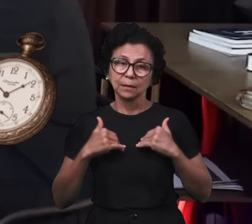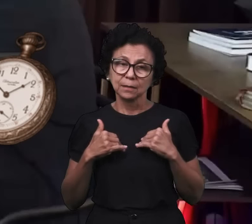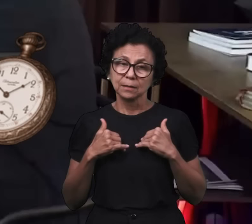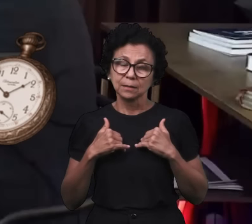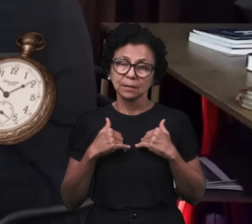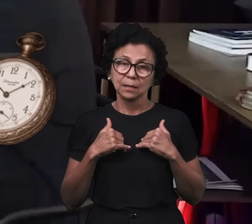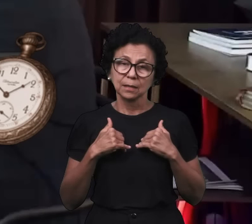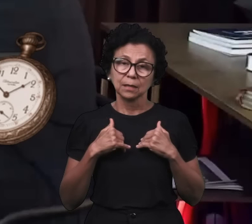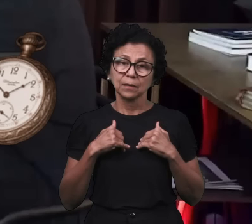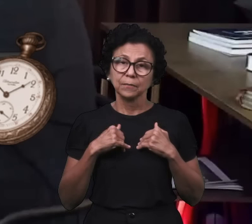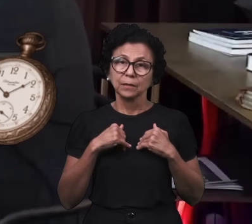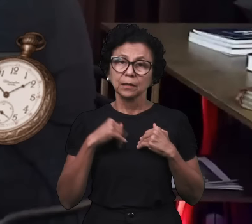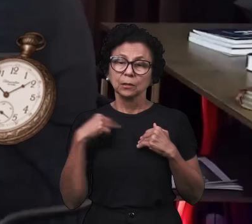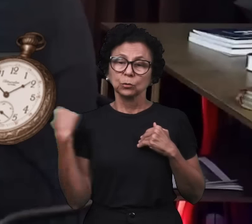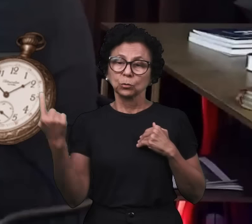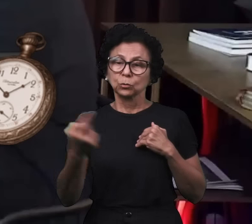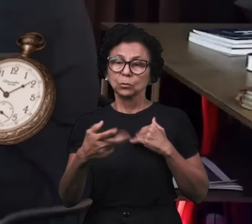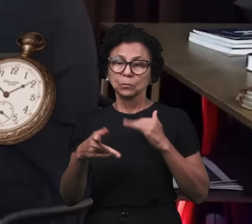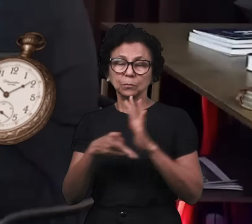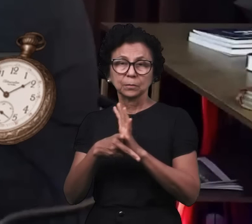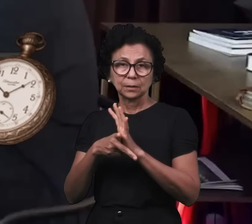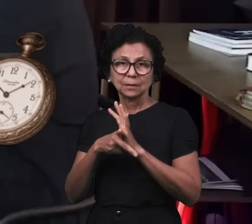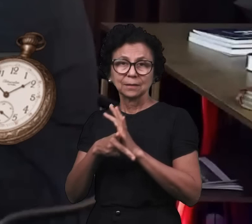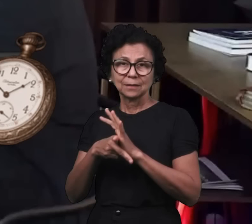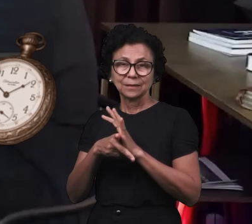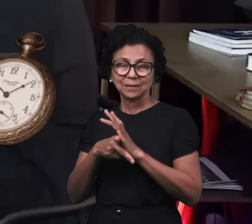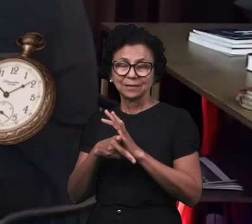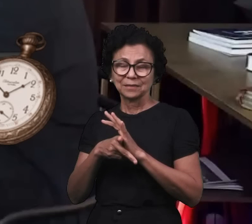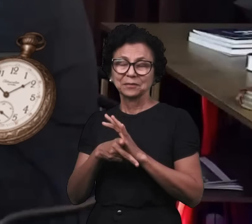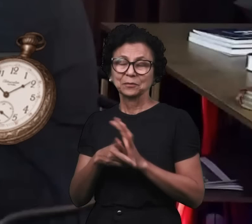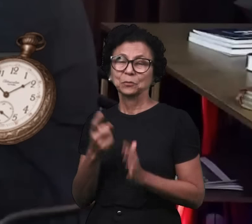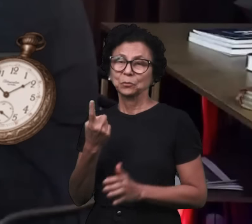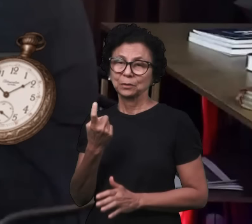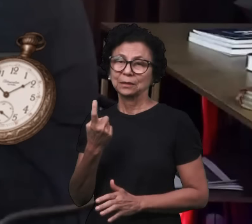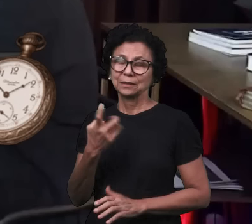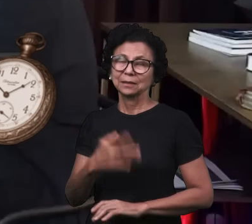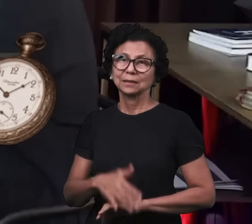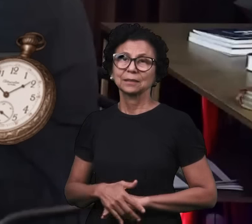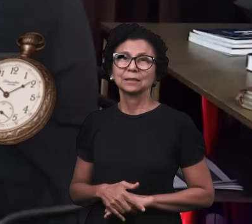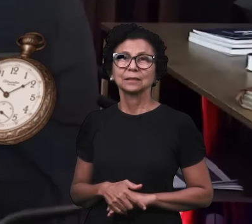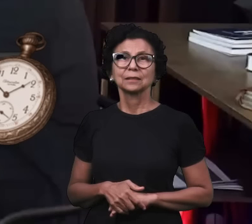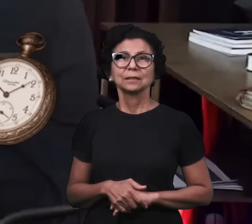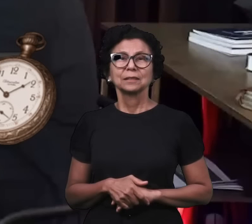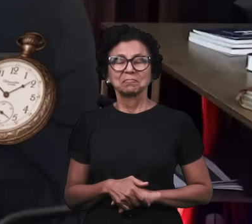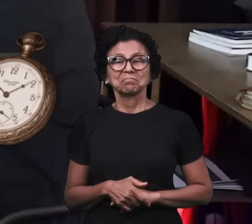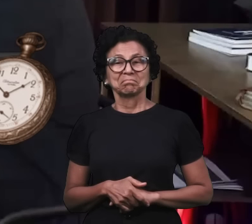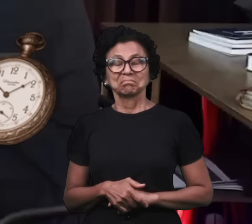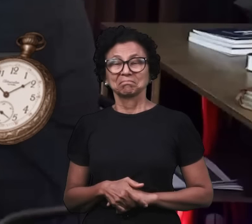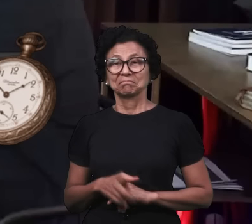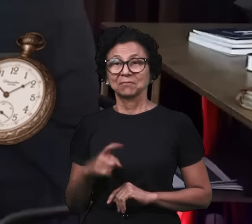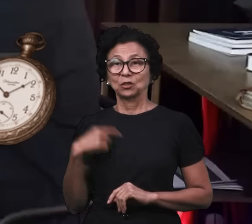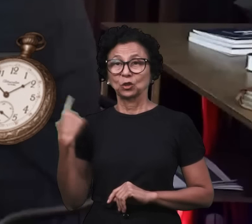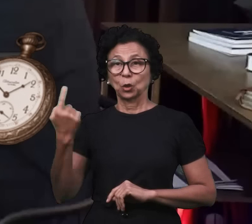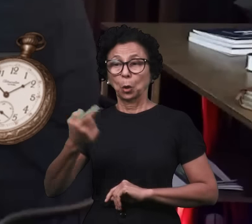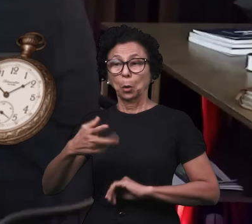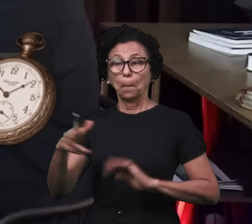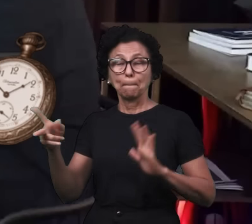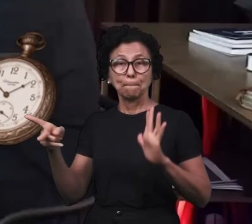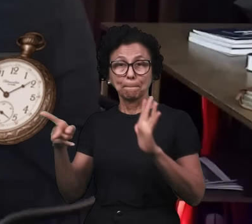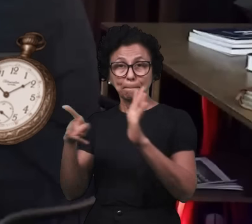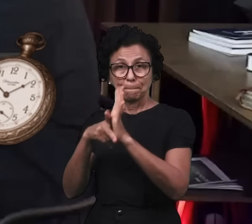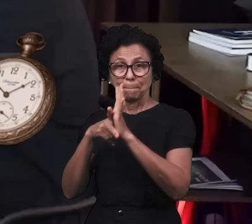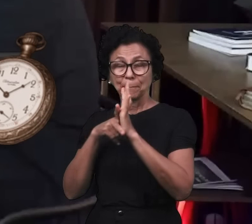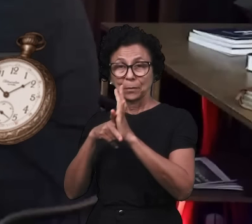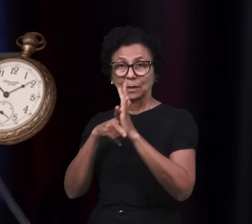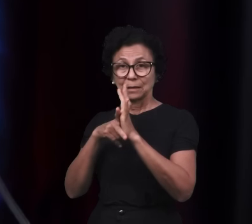propriedade peculiar. Isso é uma coisa interessante, né, muito maravilhoso, isso, propriedade peculiar de Deus,